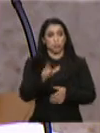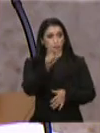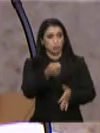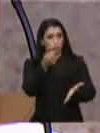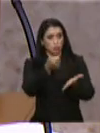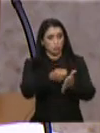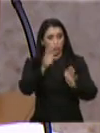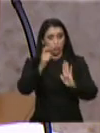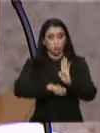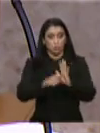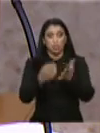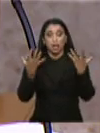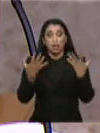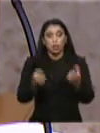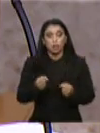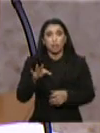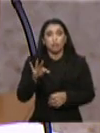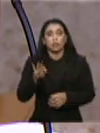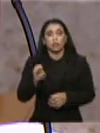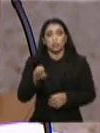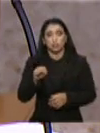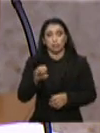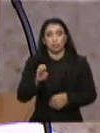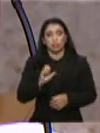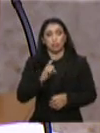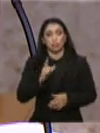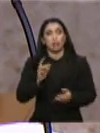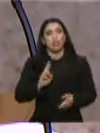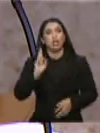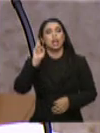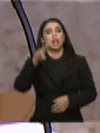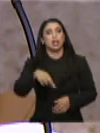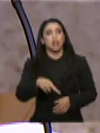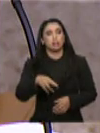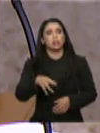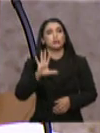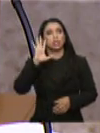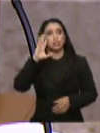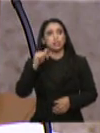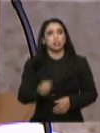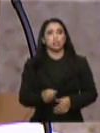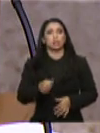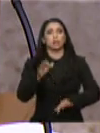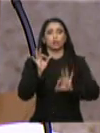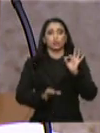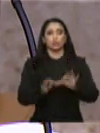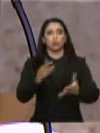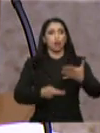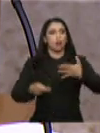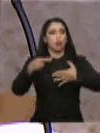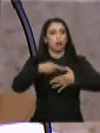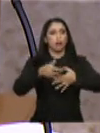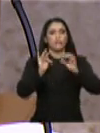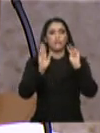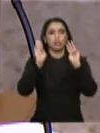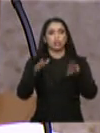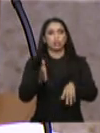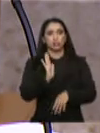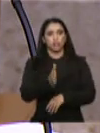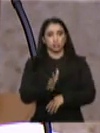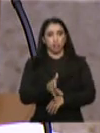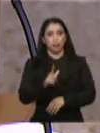recorrido, acolhendo a tese de que, em razão da decisão judicial transitada em julgado em seu favor,